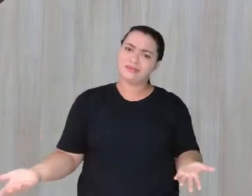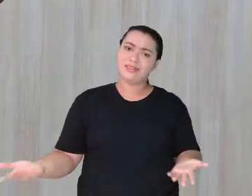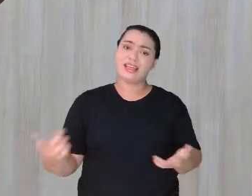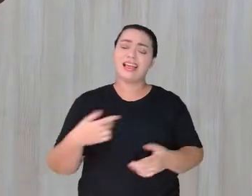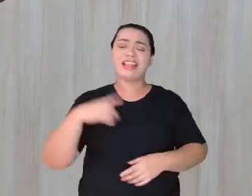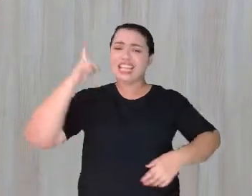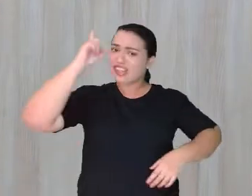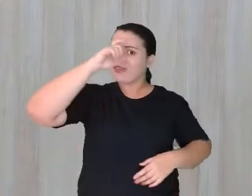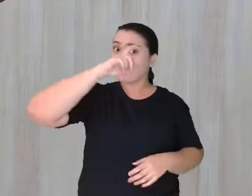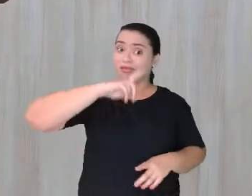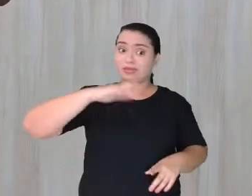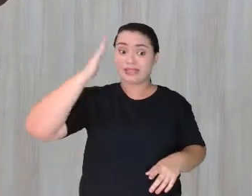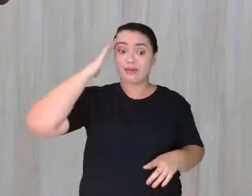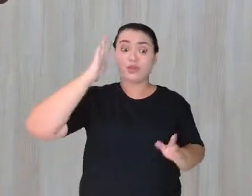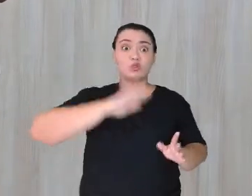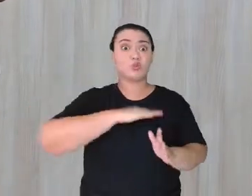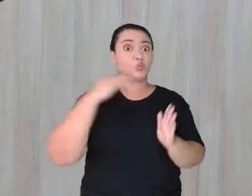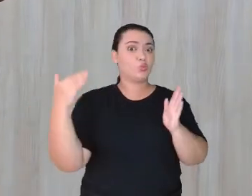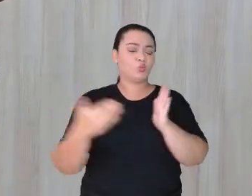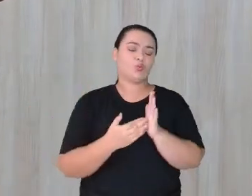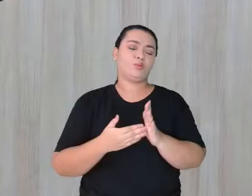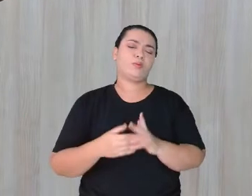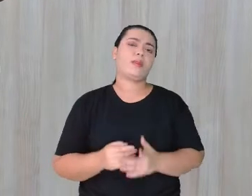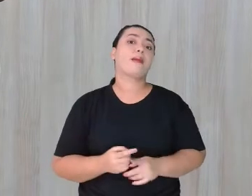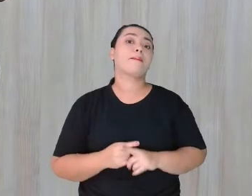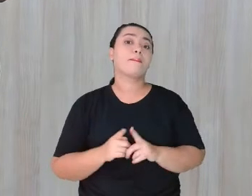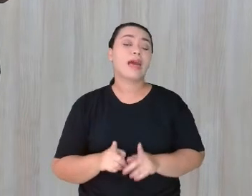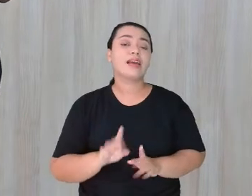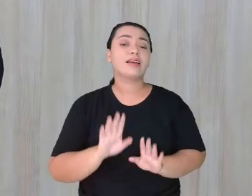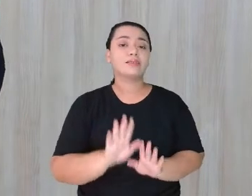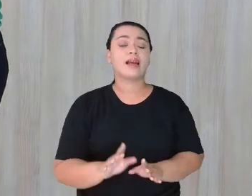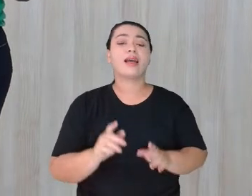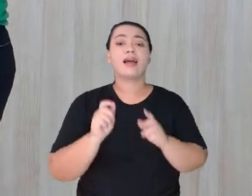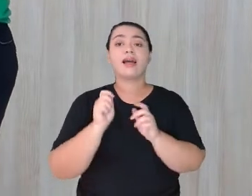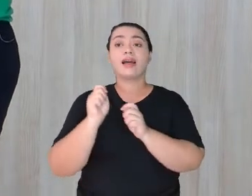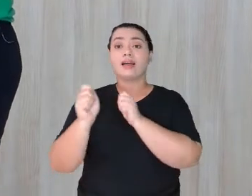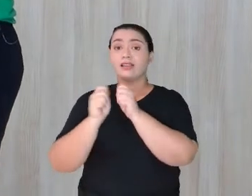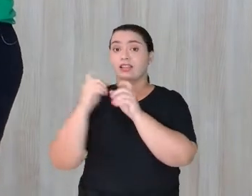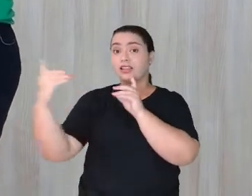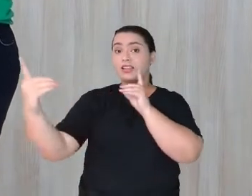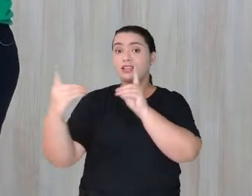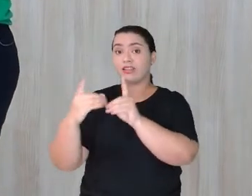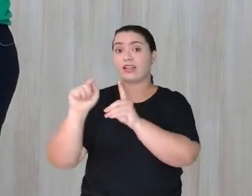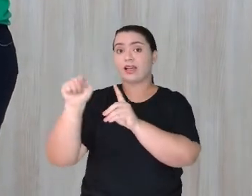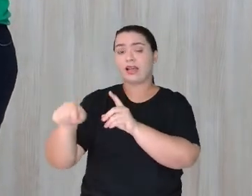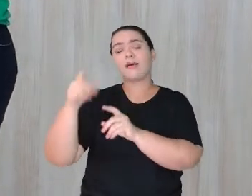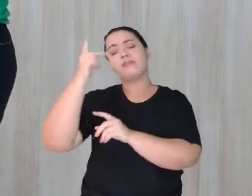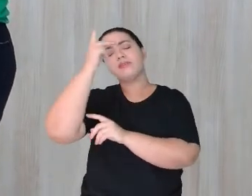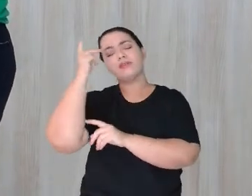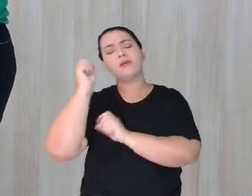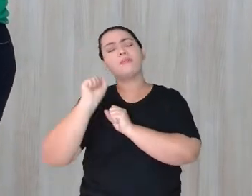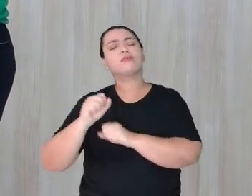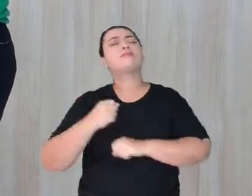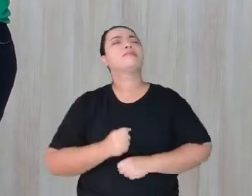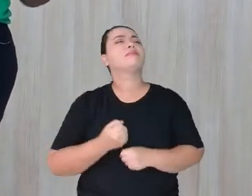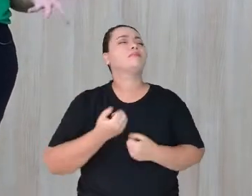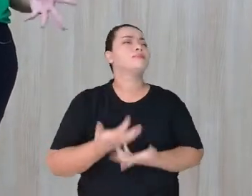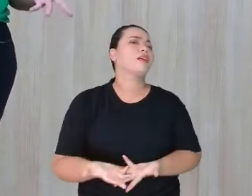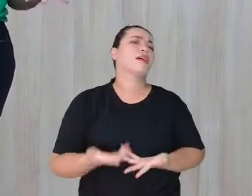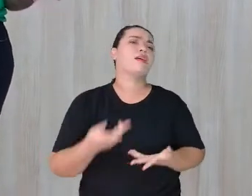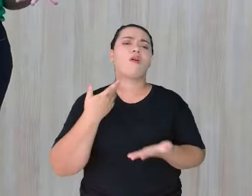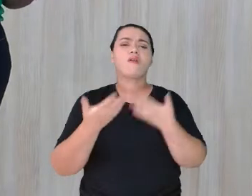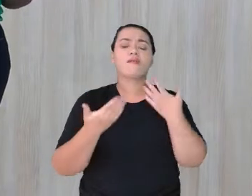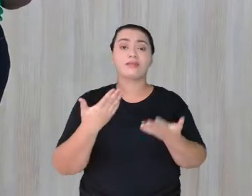professora Adriana? Né? A gente não sabe. Mas, na entrevista, a gente dá a oportunidade de que essa pessoa fale por si